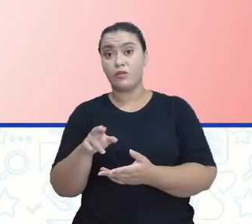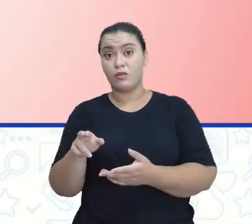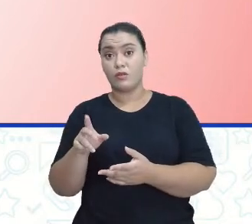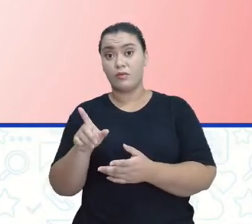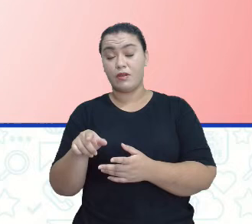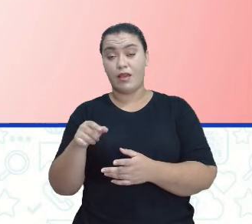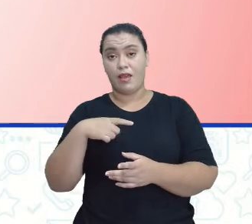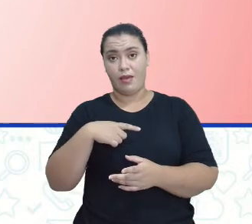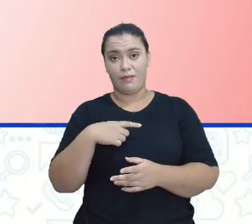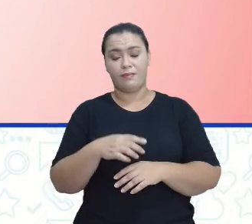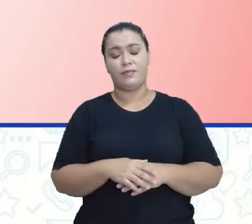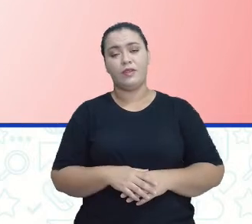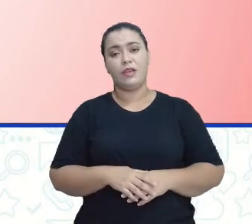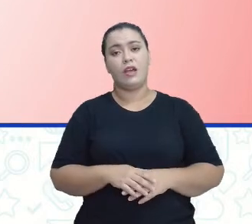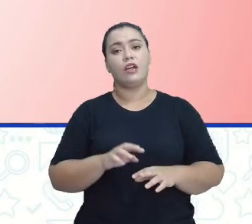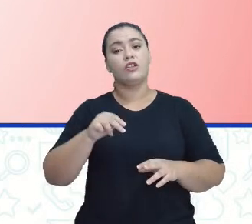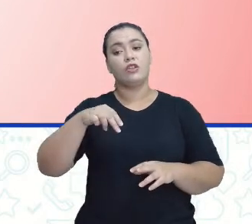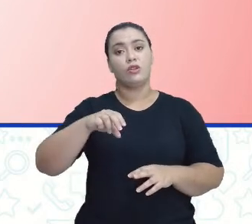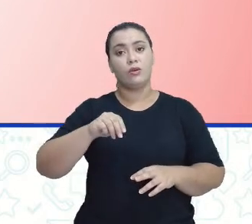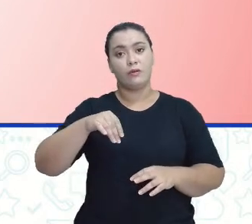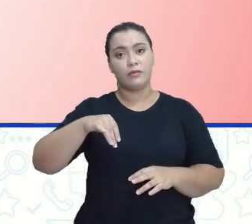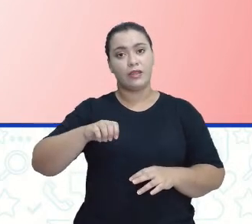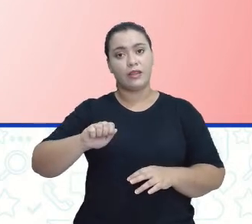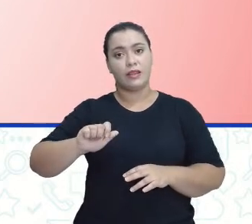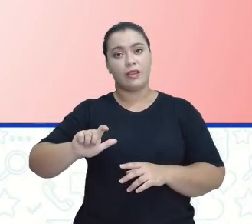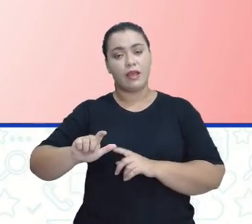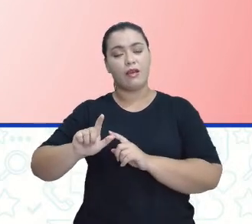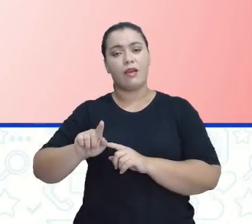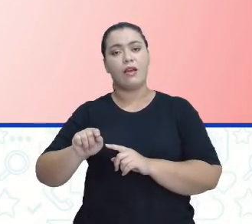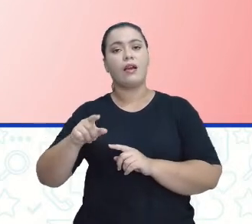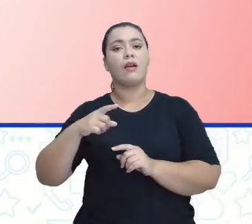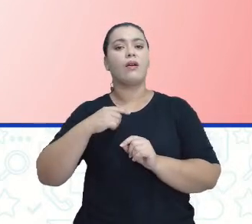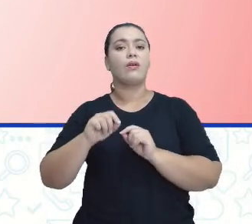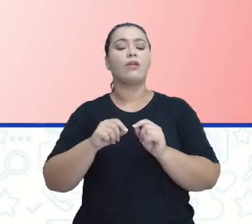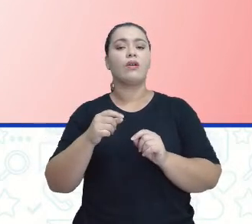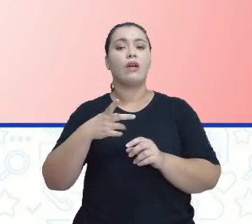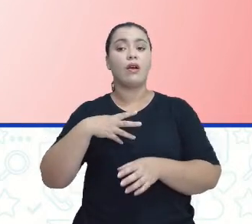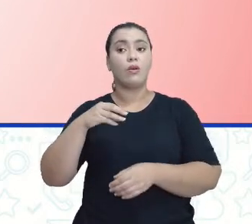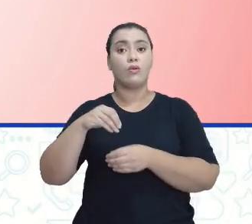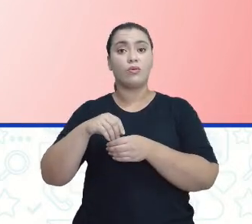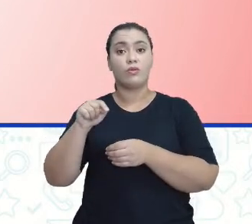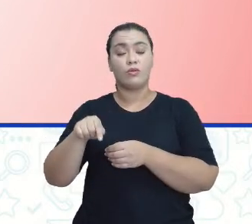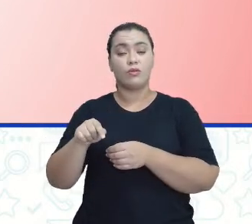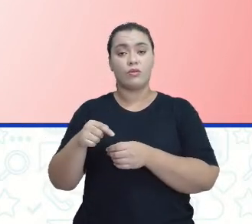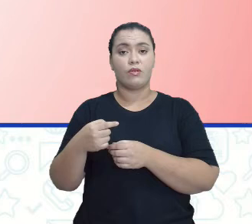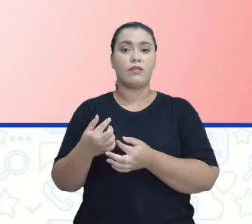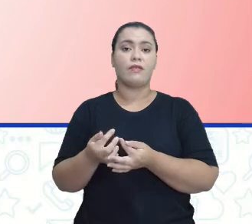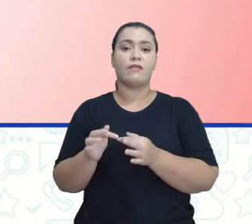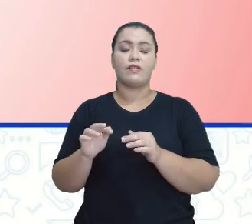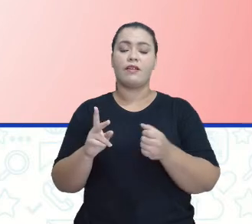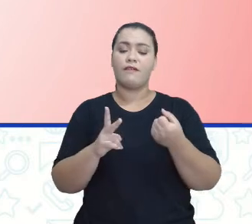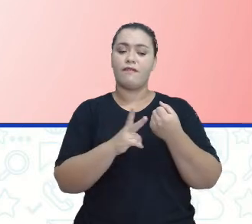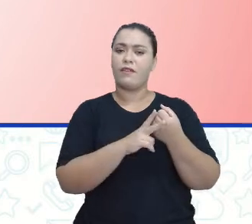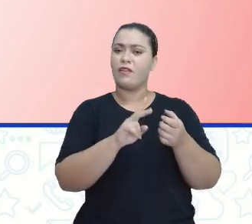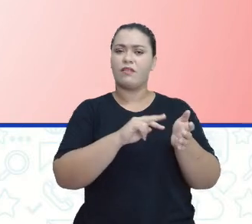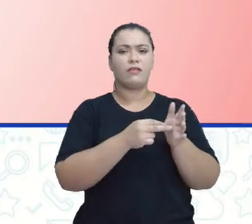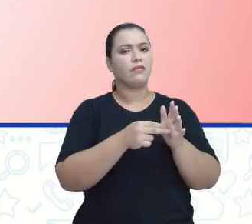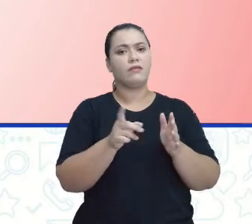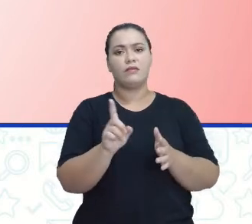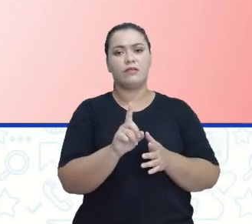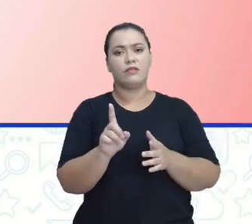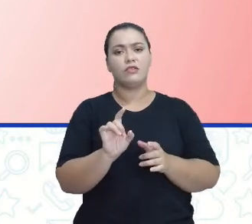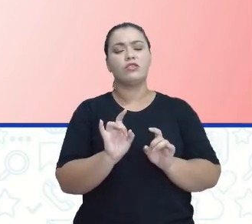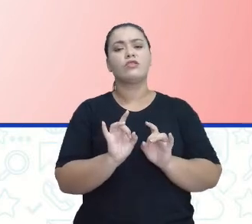predicado nominal, o núcleo é um nome, é um predicativo. Nesse tipo de predicado, o verbo não é significativo, e